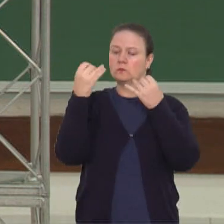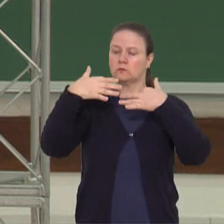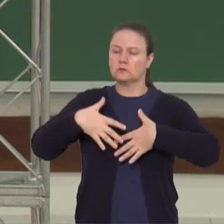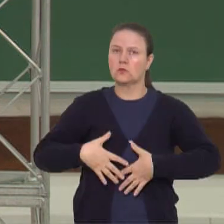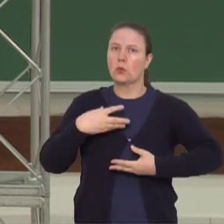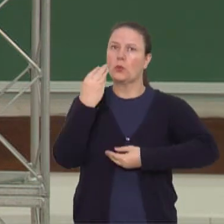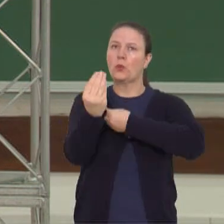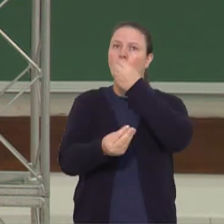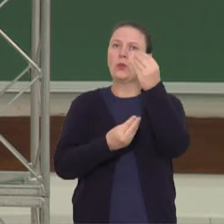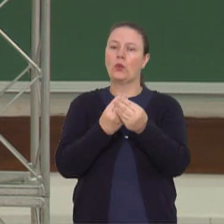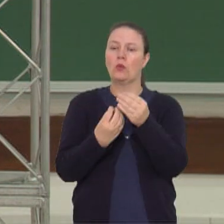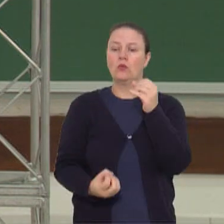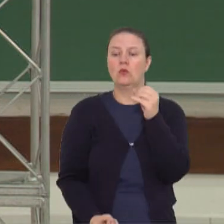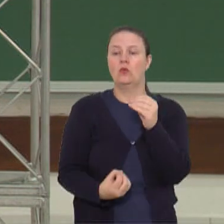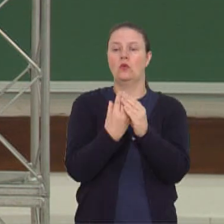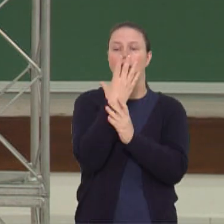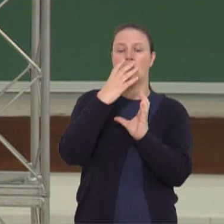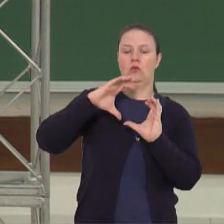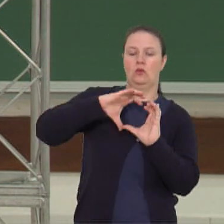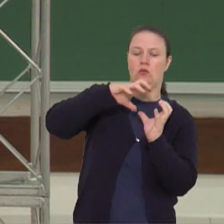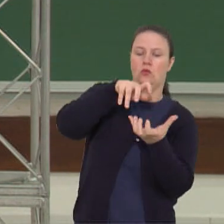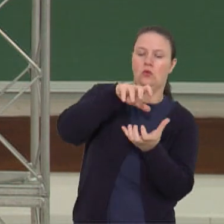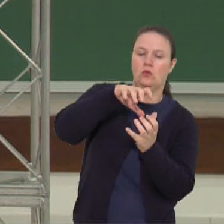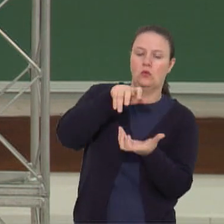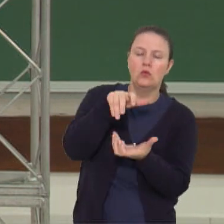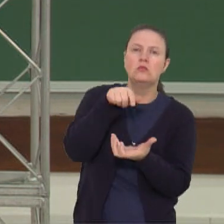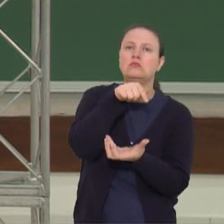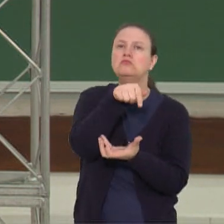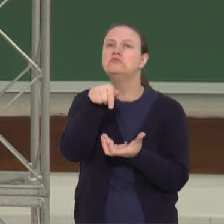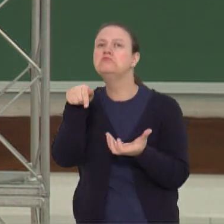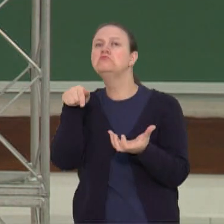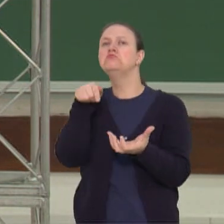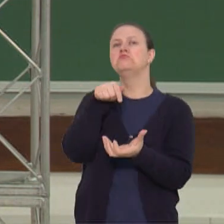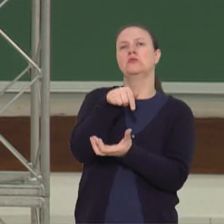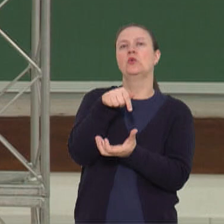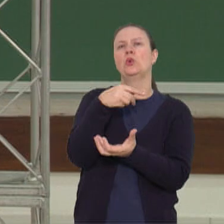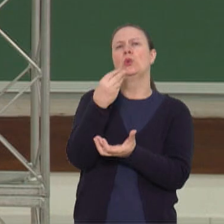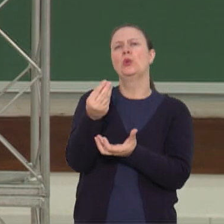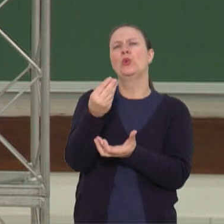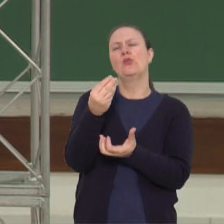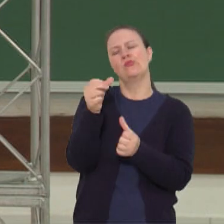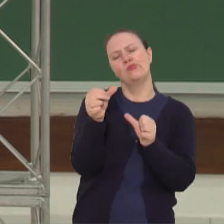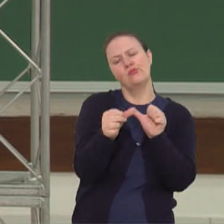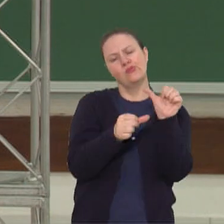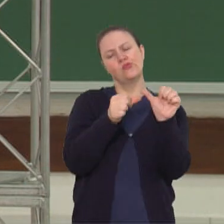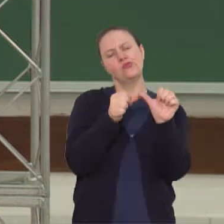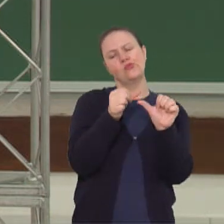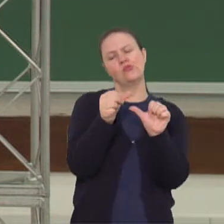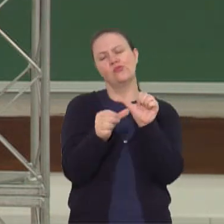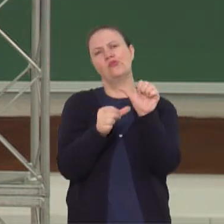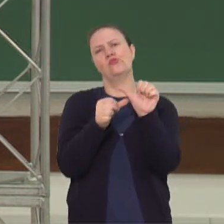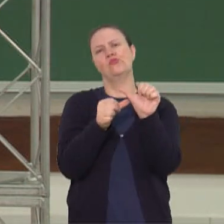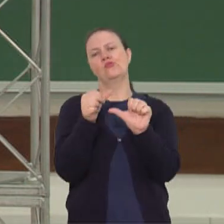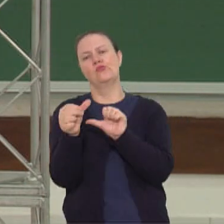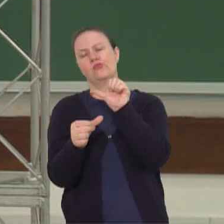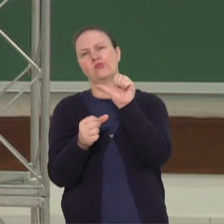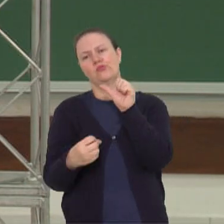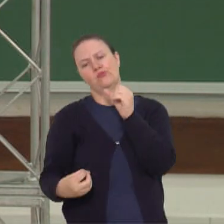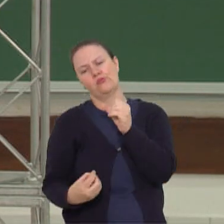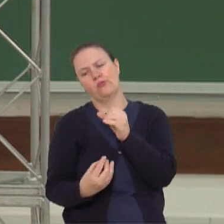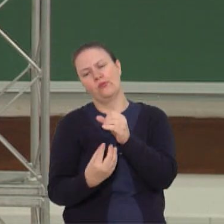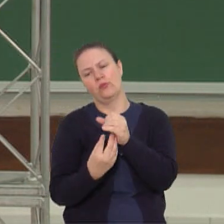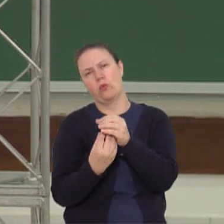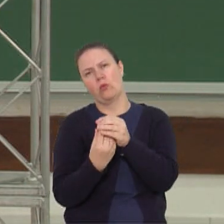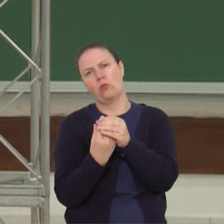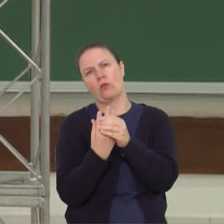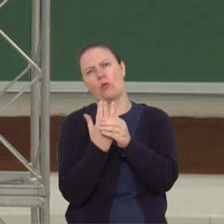como que o mundo surge, que movimento faz com que as coisas no mundo brotem, floresçam, nasçam, como que